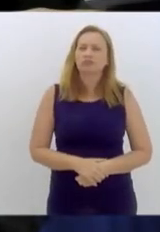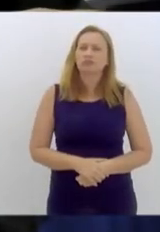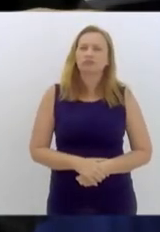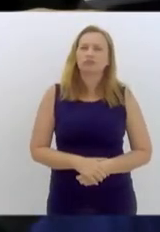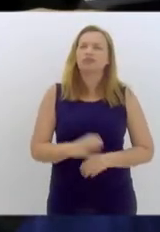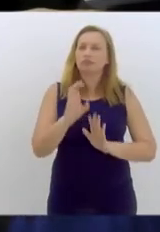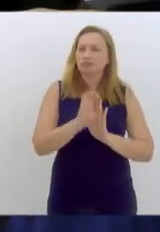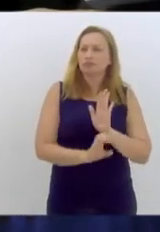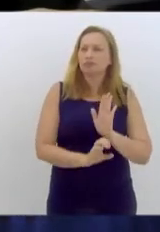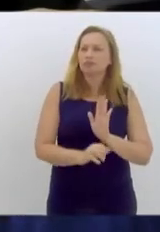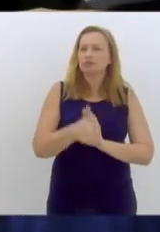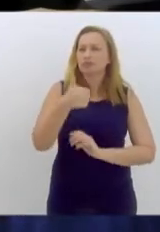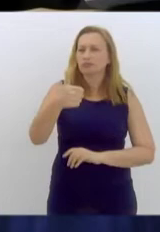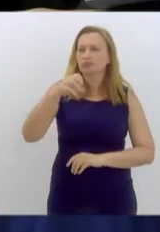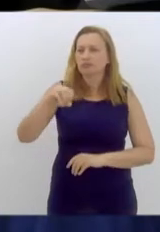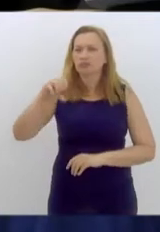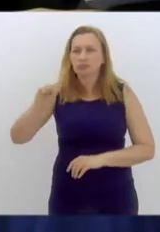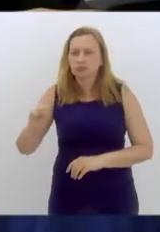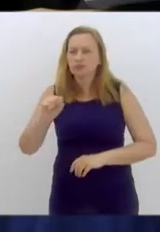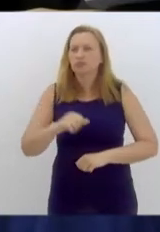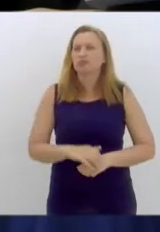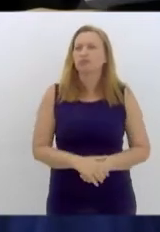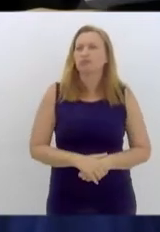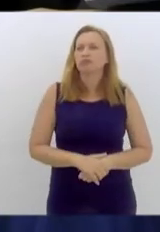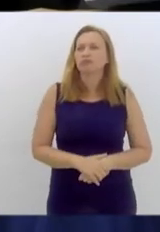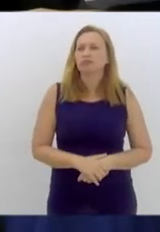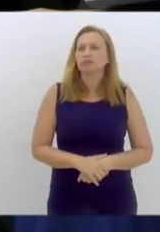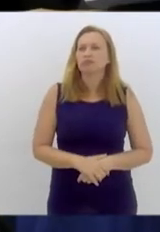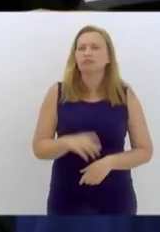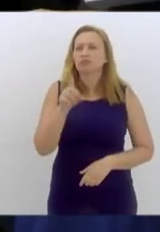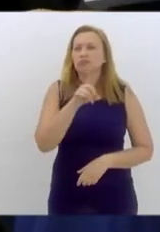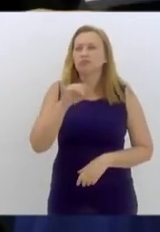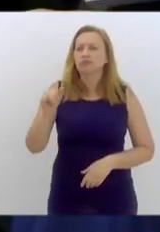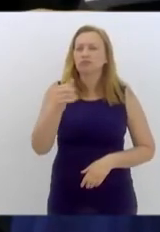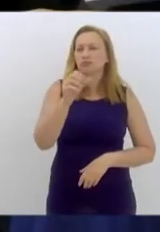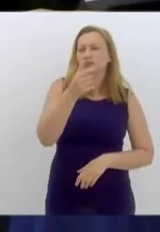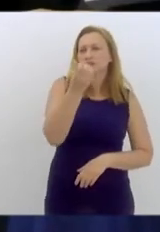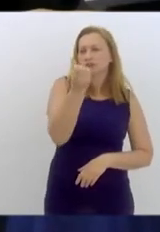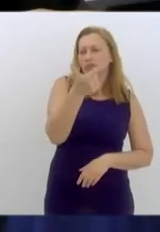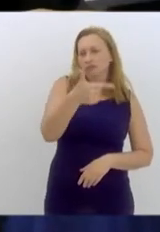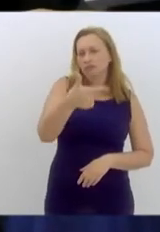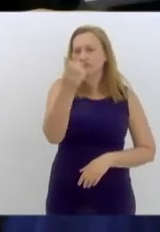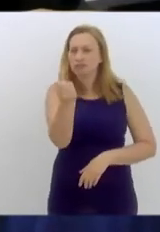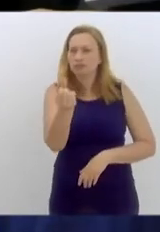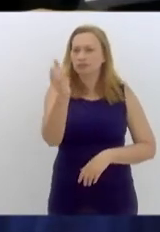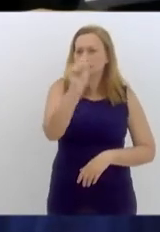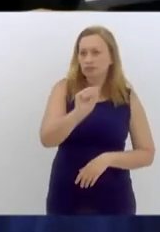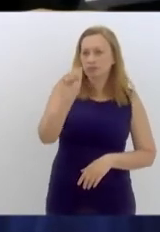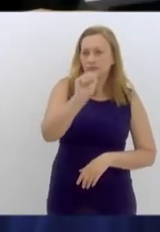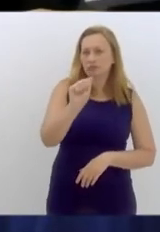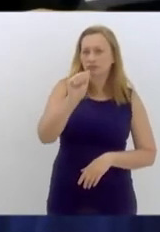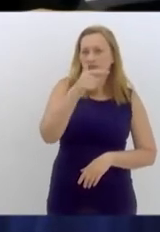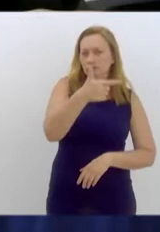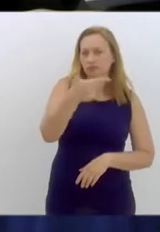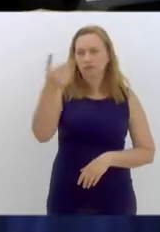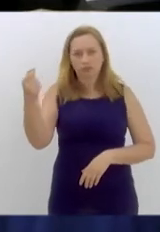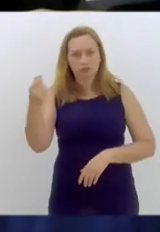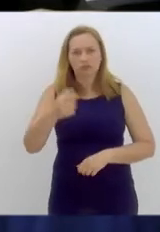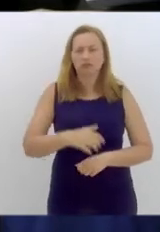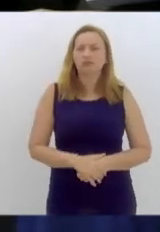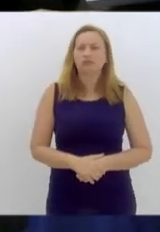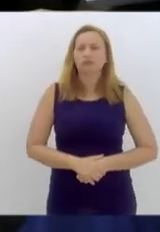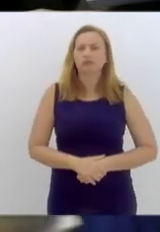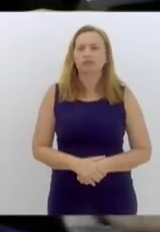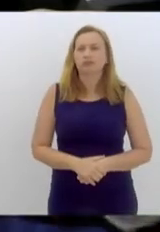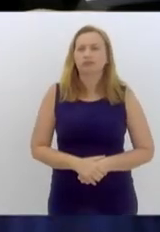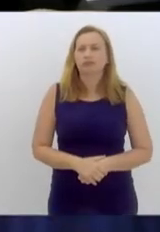108, ela data de 20 de agosto, 26 de agosto de 2020. Né? E